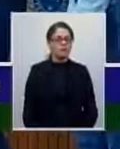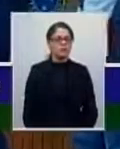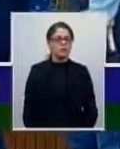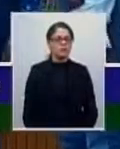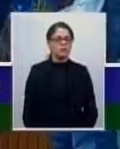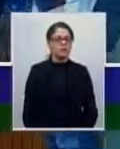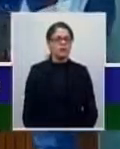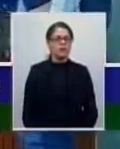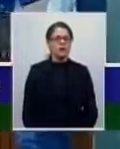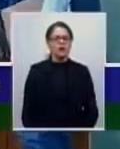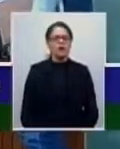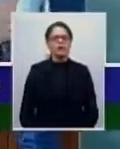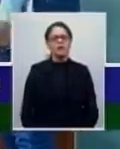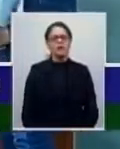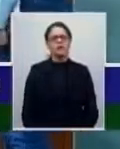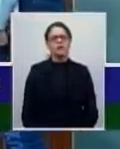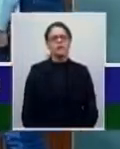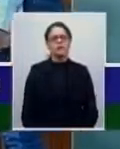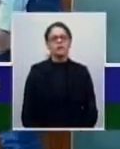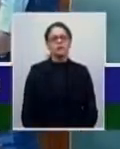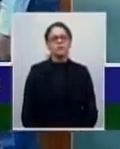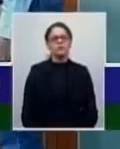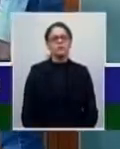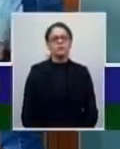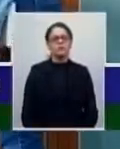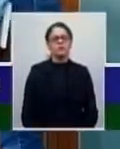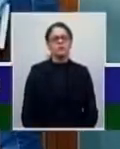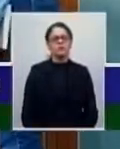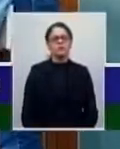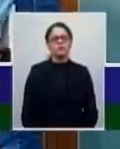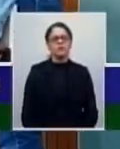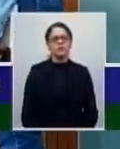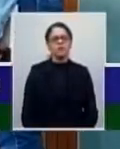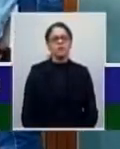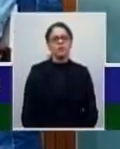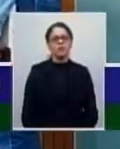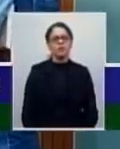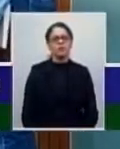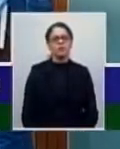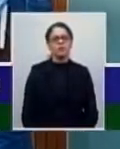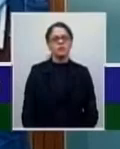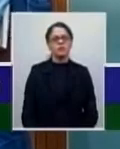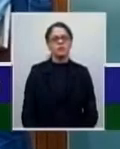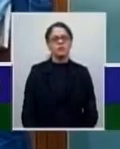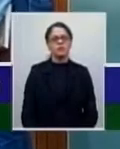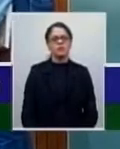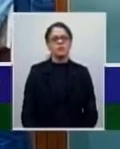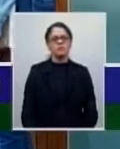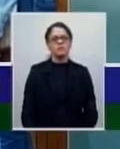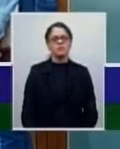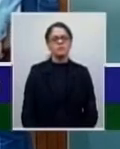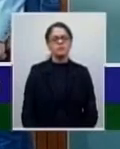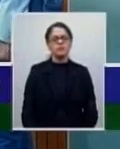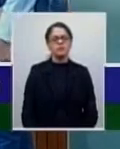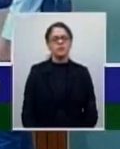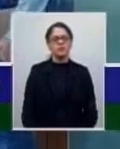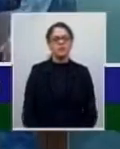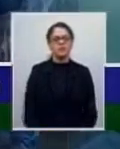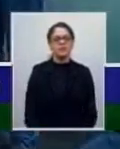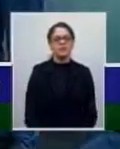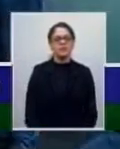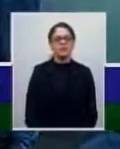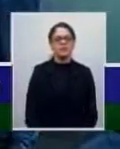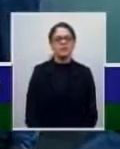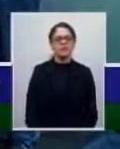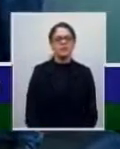Carrijo concedeu título de cidadania honorária à pedagoga empresarial Nelly Rodrigues Naves, da Casa Com.